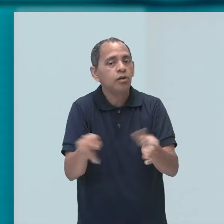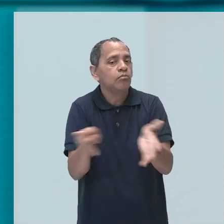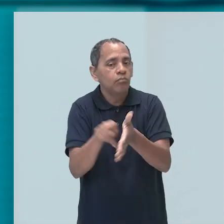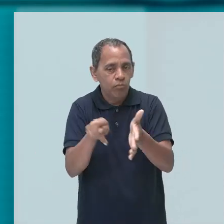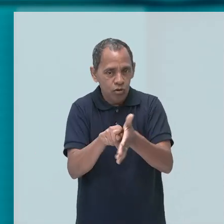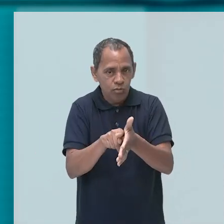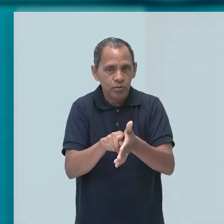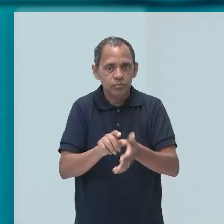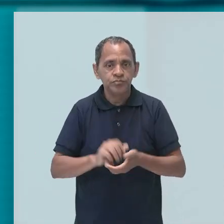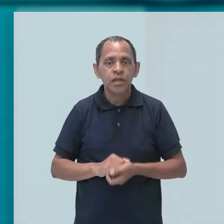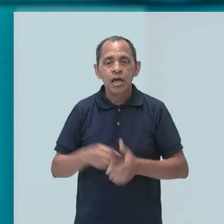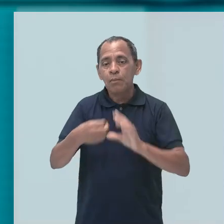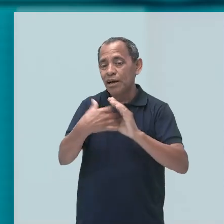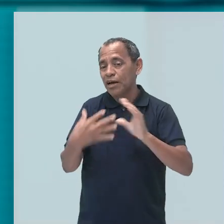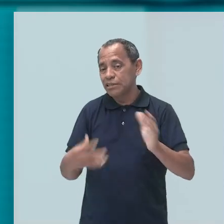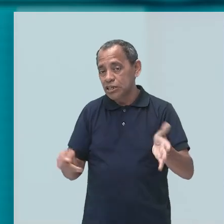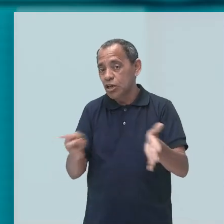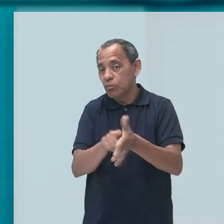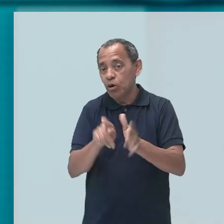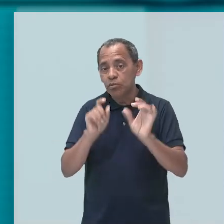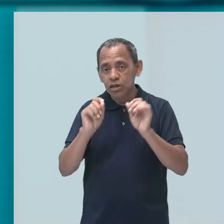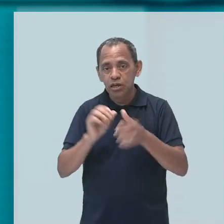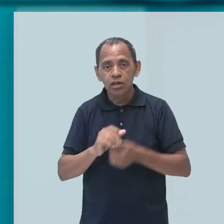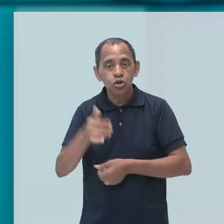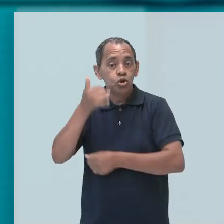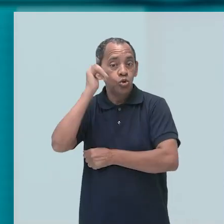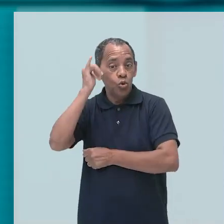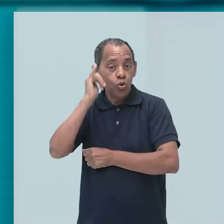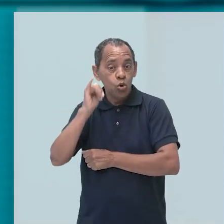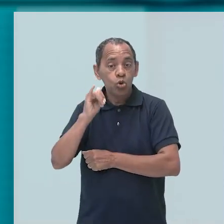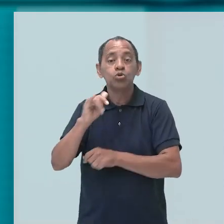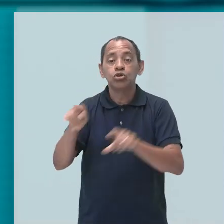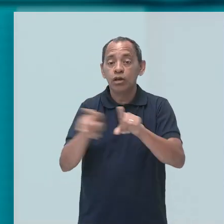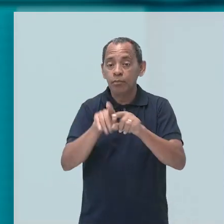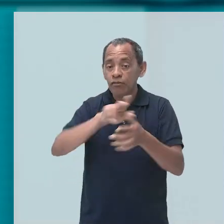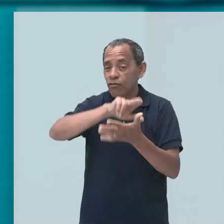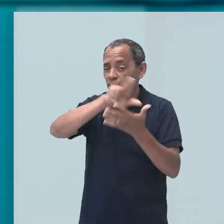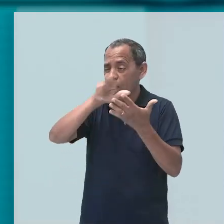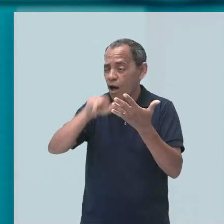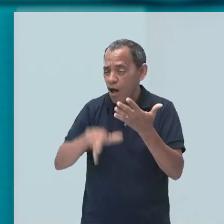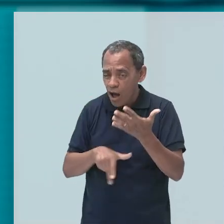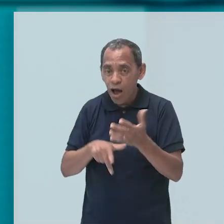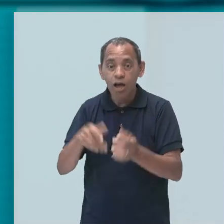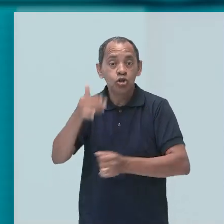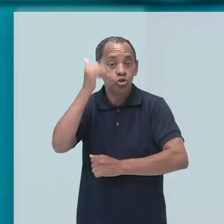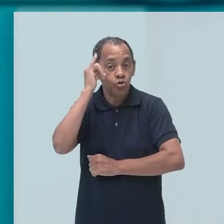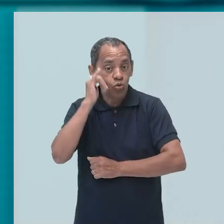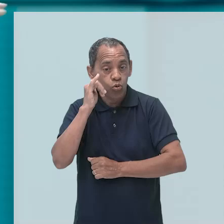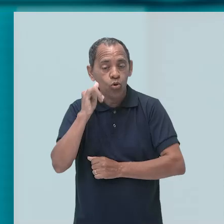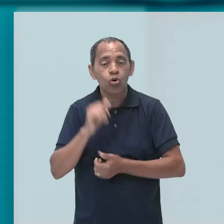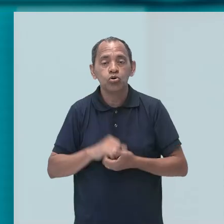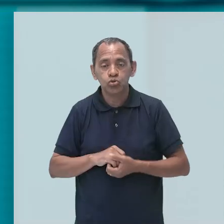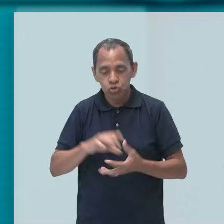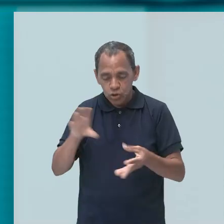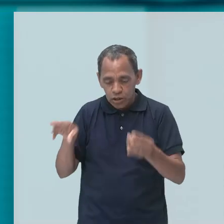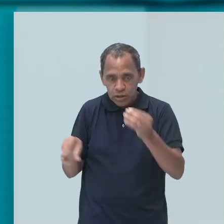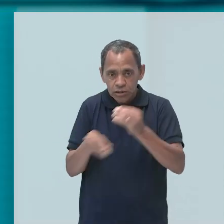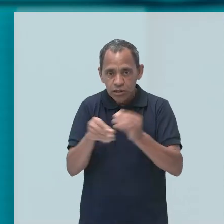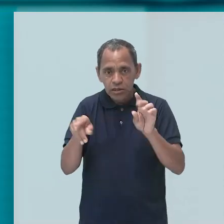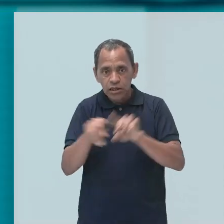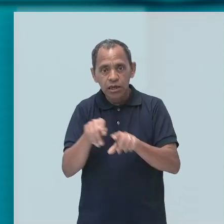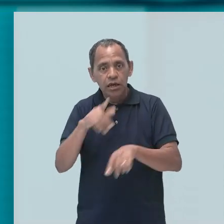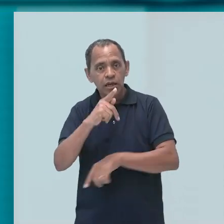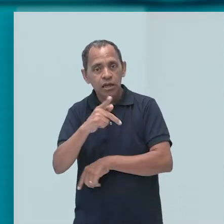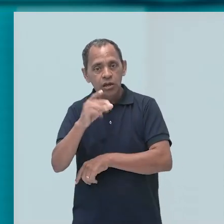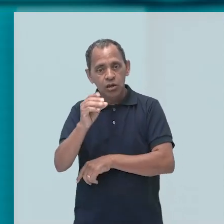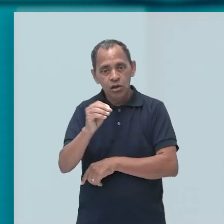natureza. É uma característica tanto desse conto como dos outros contos que compõem a Poda. Então, o que nós observamos é um grande